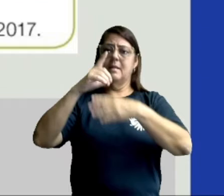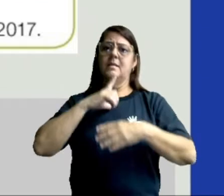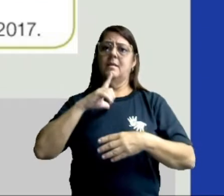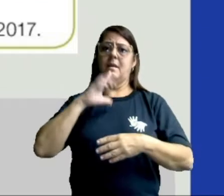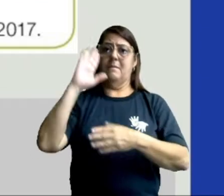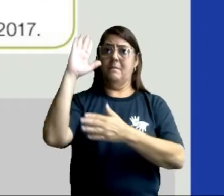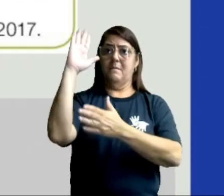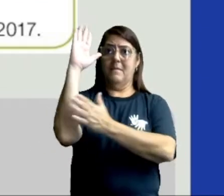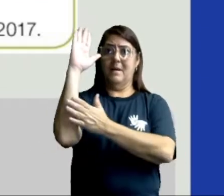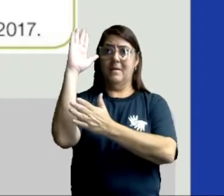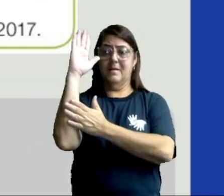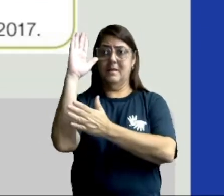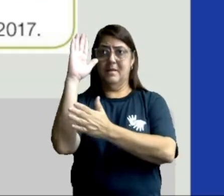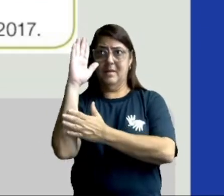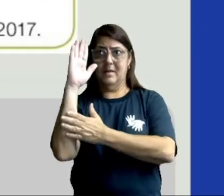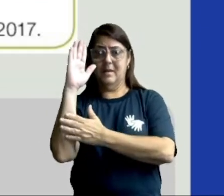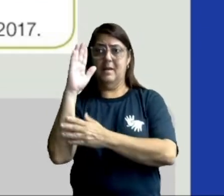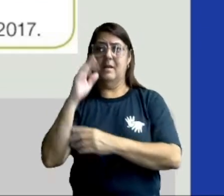a madeira também é